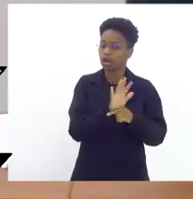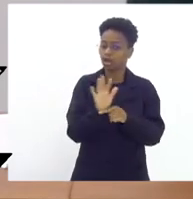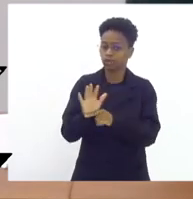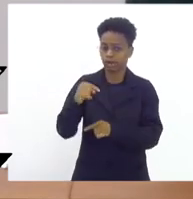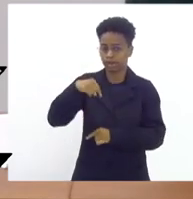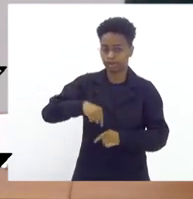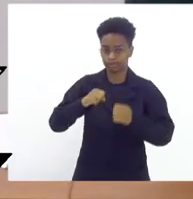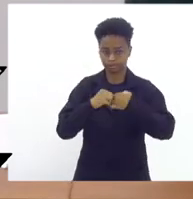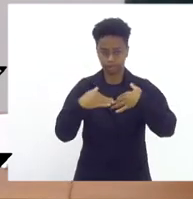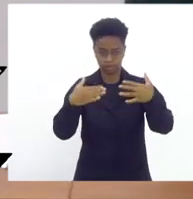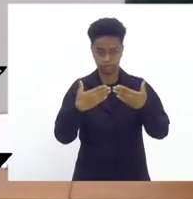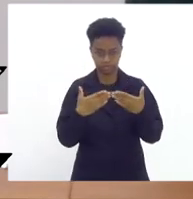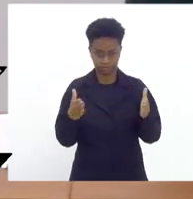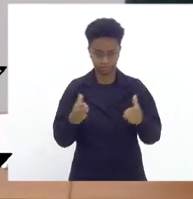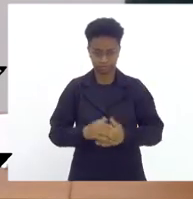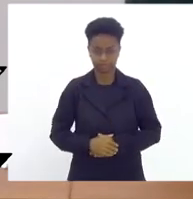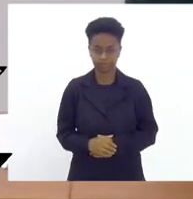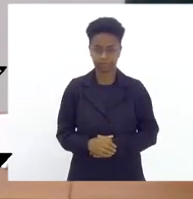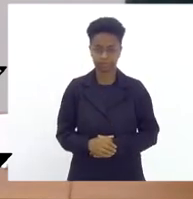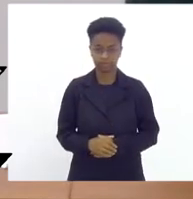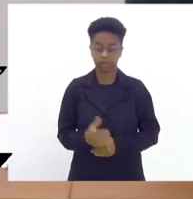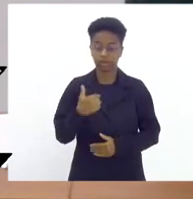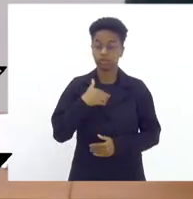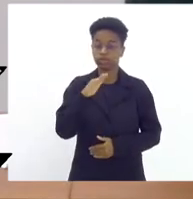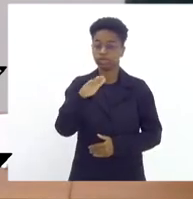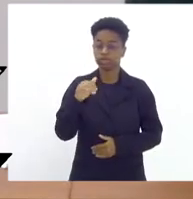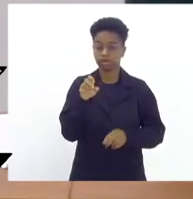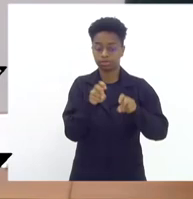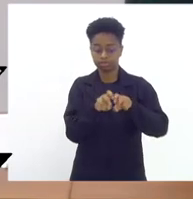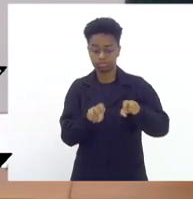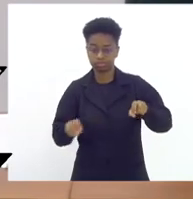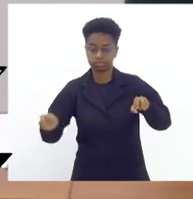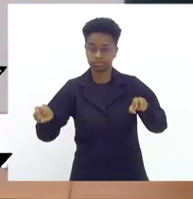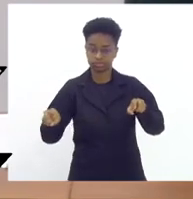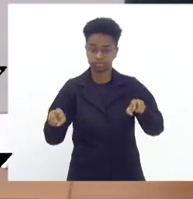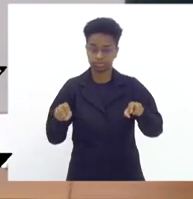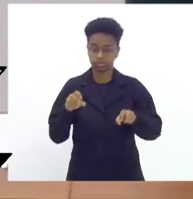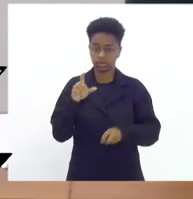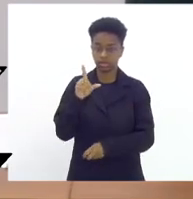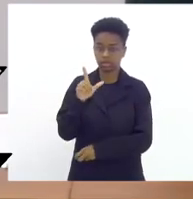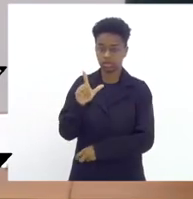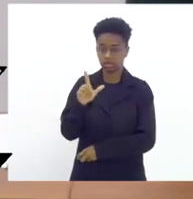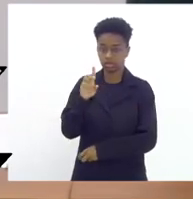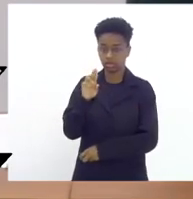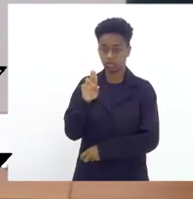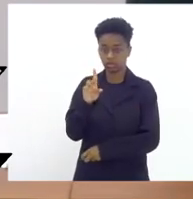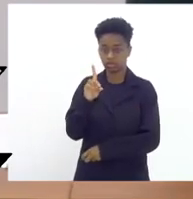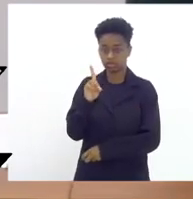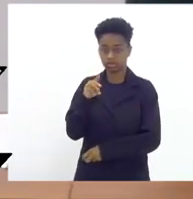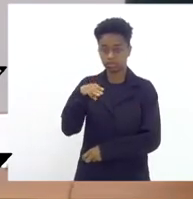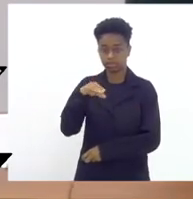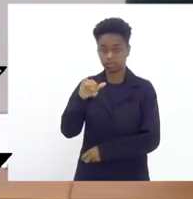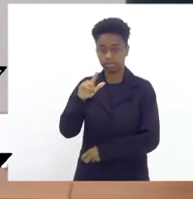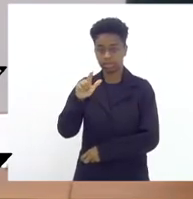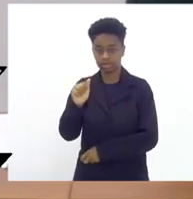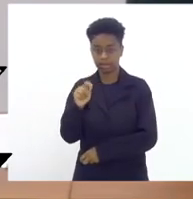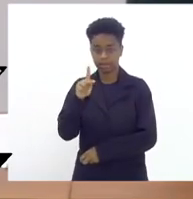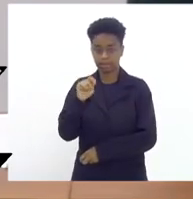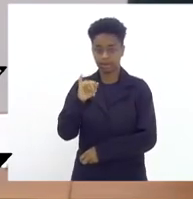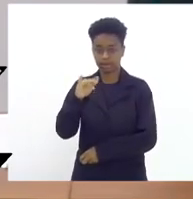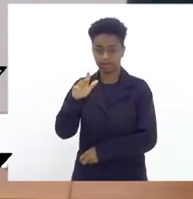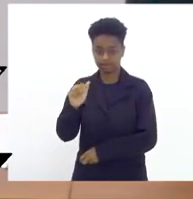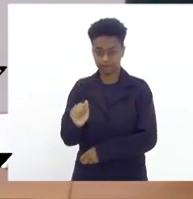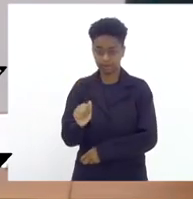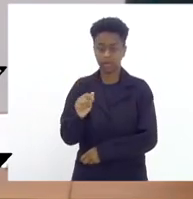audiência pública bom chama aqui para compor a mesa Ludmila Paiva que é assessora do advoca-se